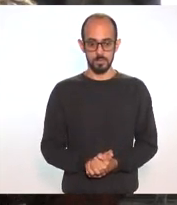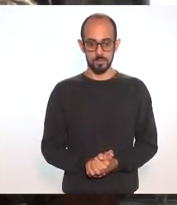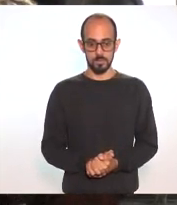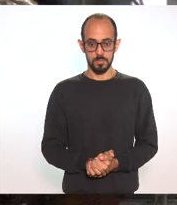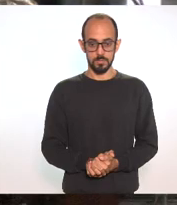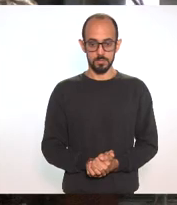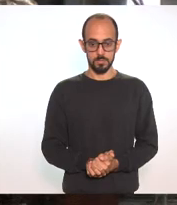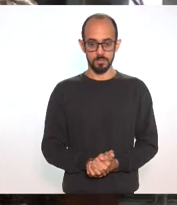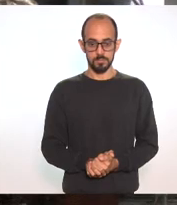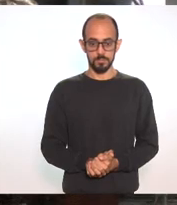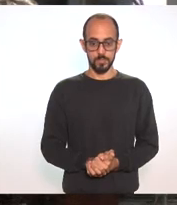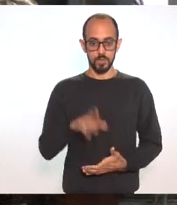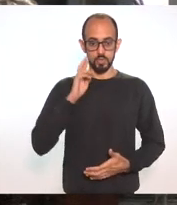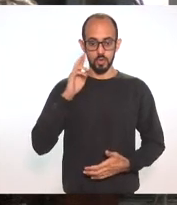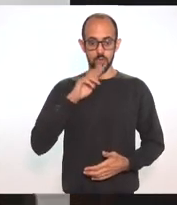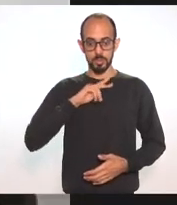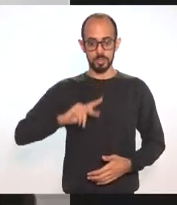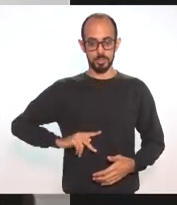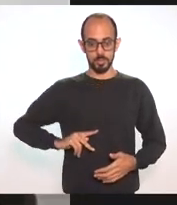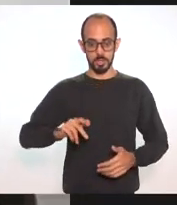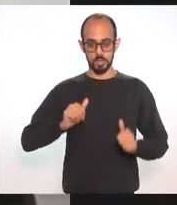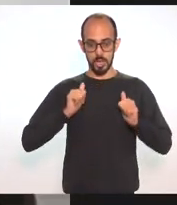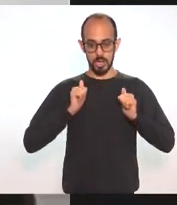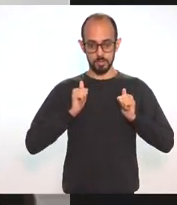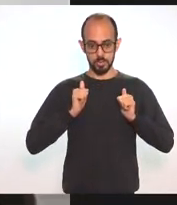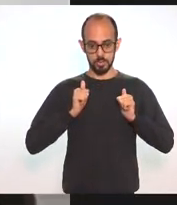Senhor presidente, abstenção do pessoal, por